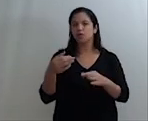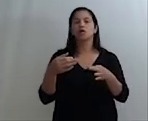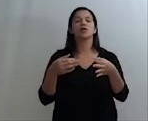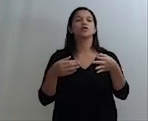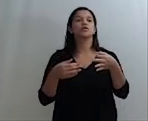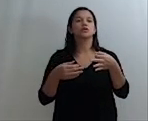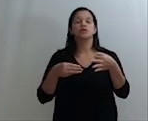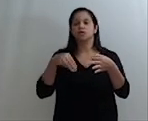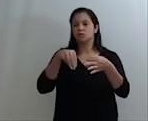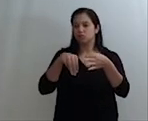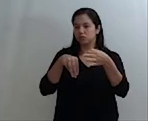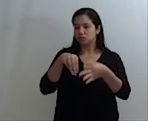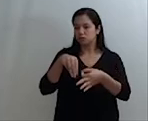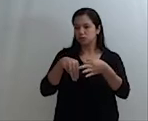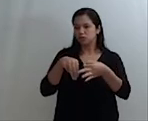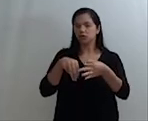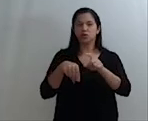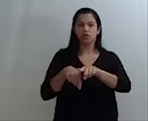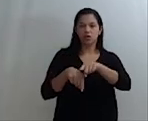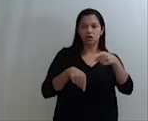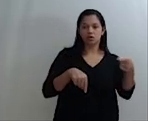Ministro Sebastião Reis